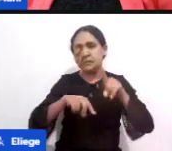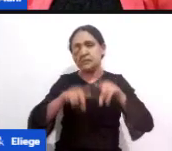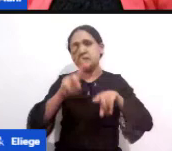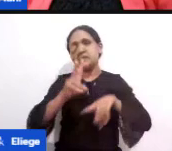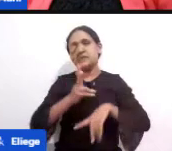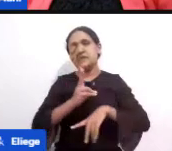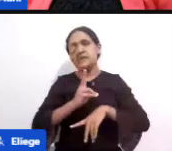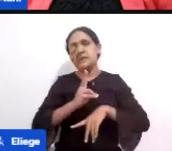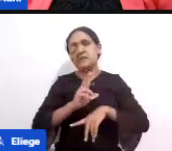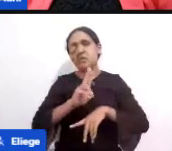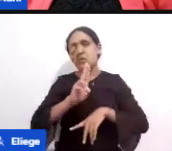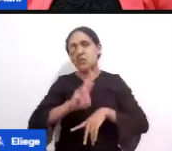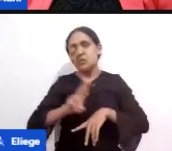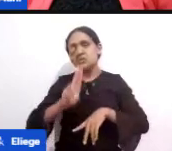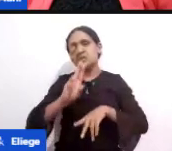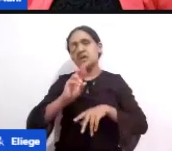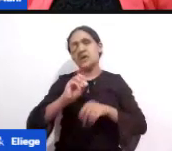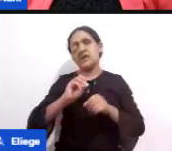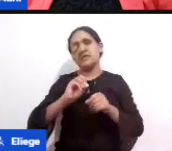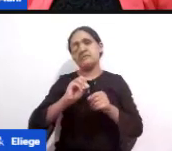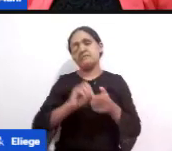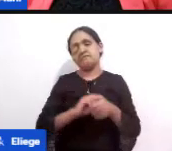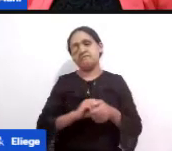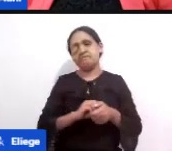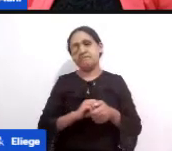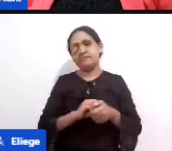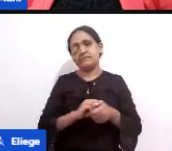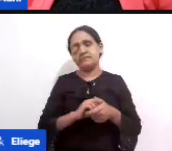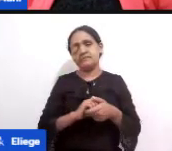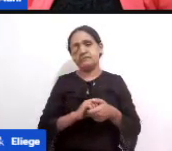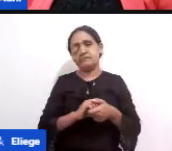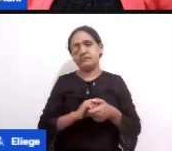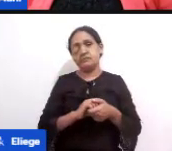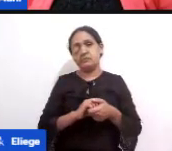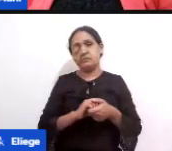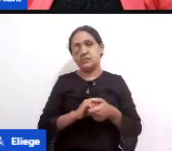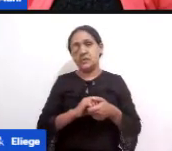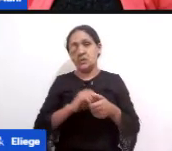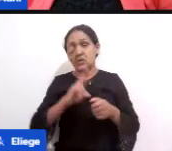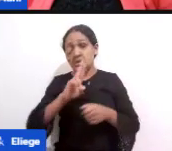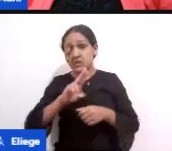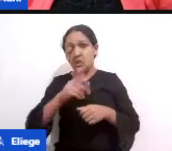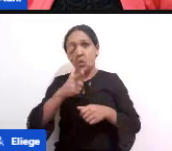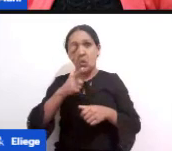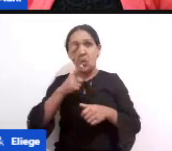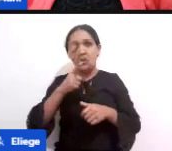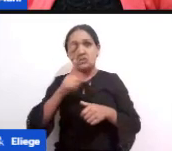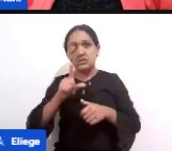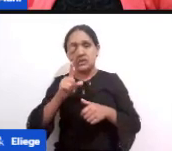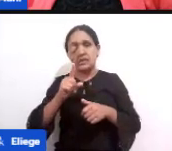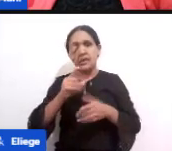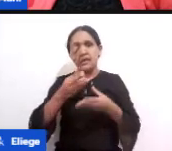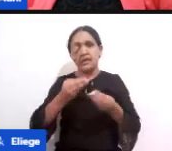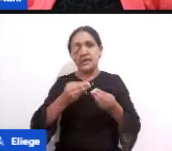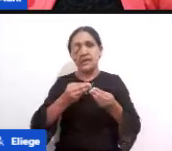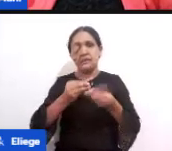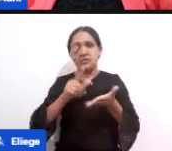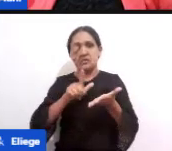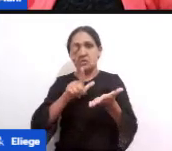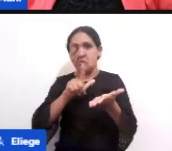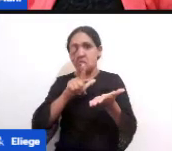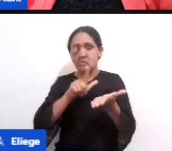seja de forma durável, mas ele pode ser impresso em folhas